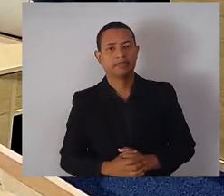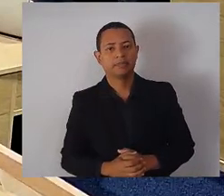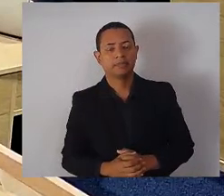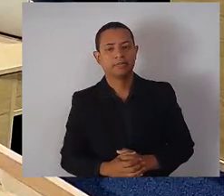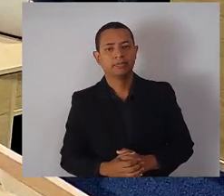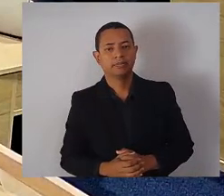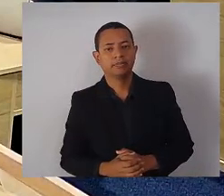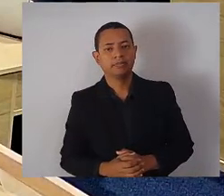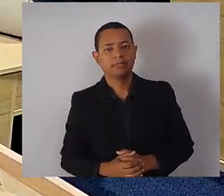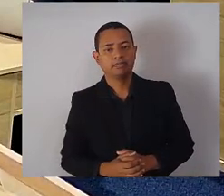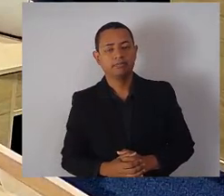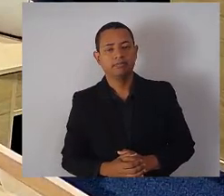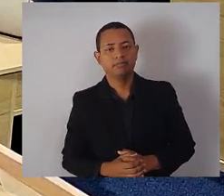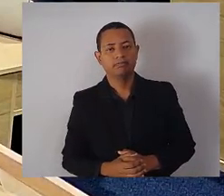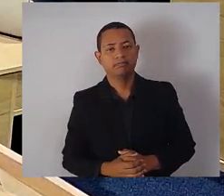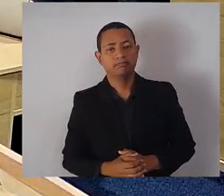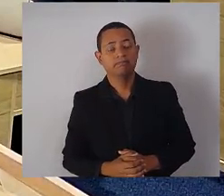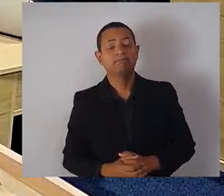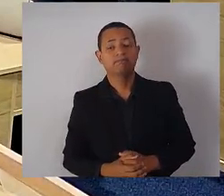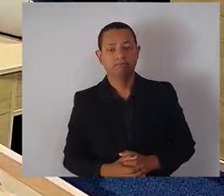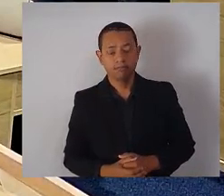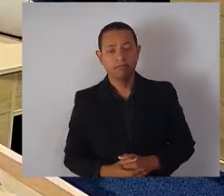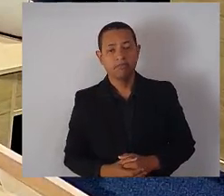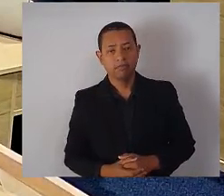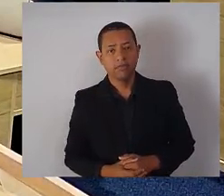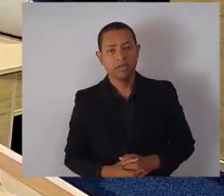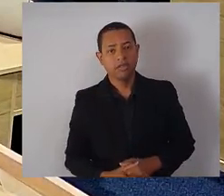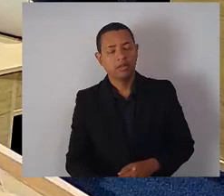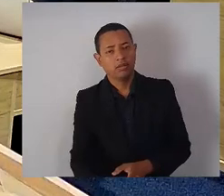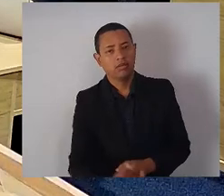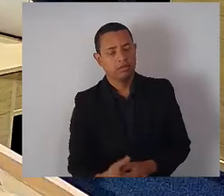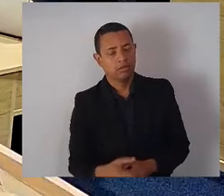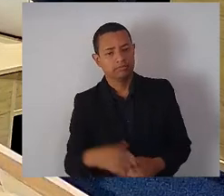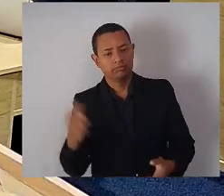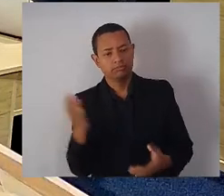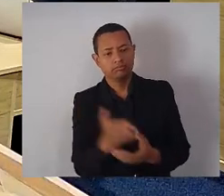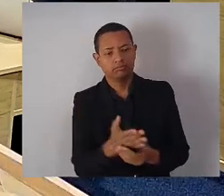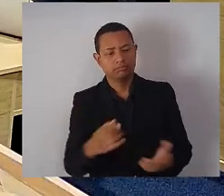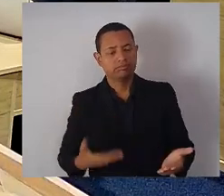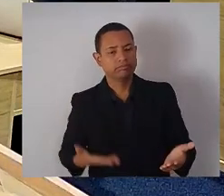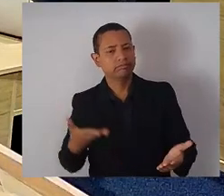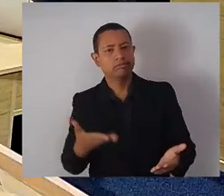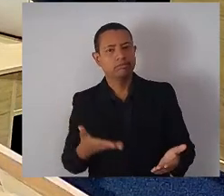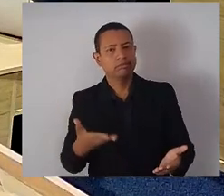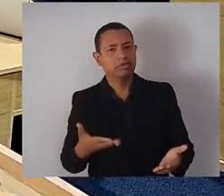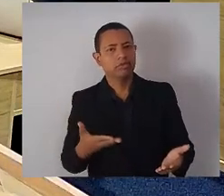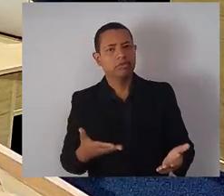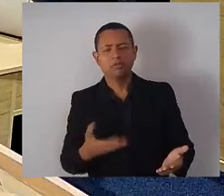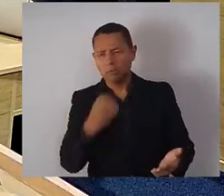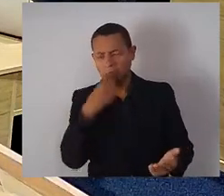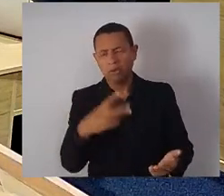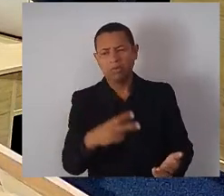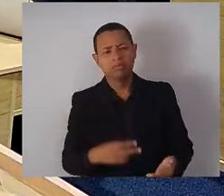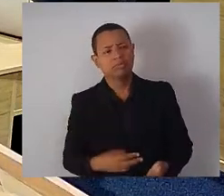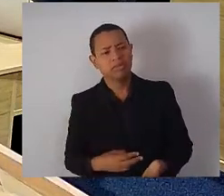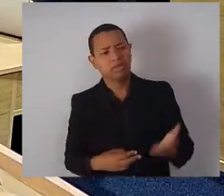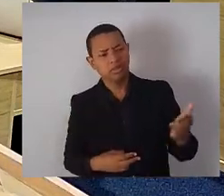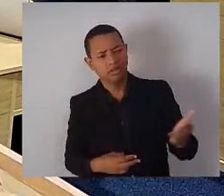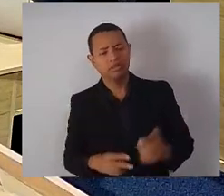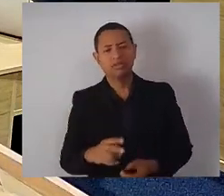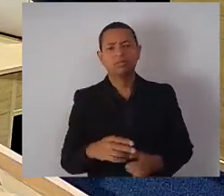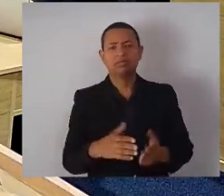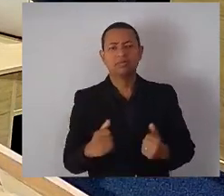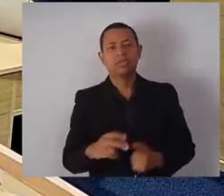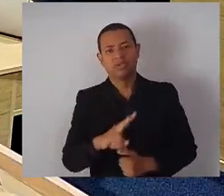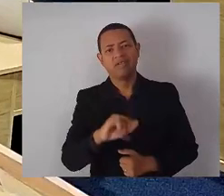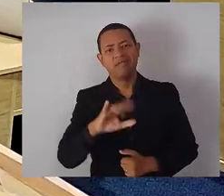Senhor presidente, foi um processo que até foi bom, doutor Érico, quando ele, o desembargador Érico, quando ele pediu vista, que eu também fiquei um